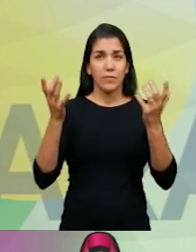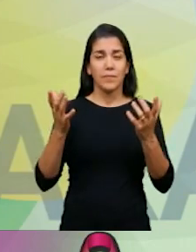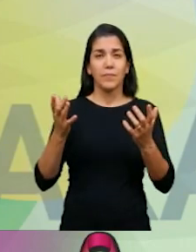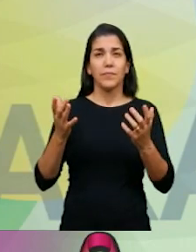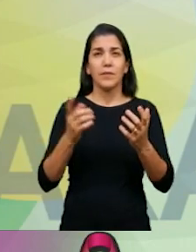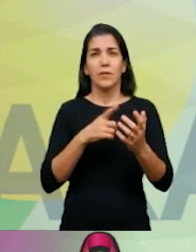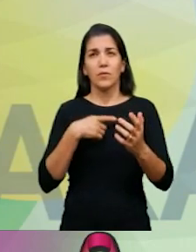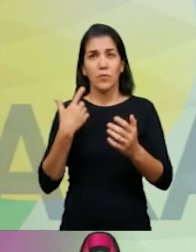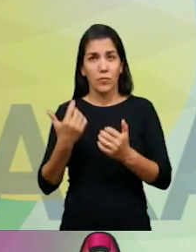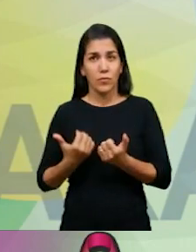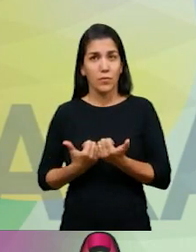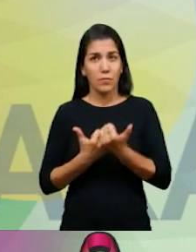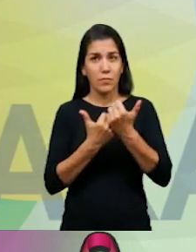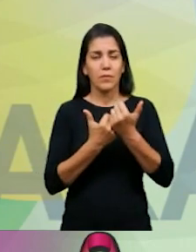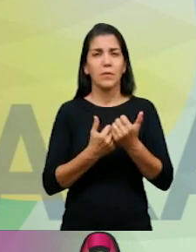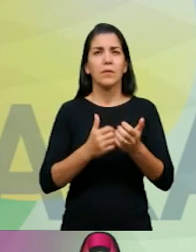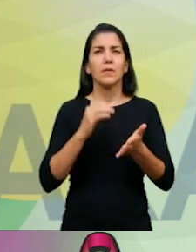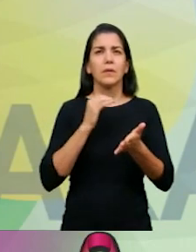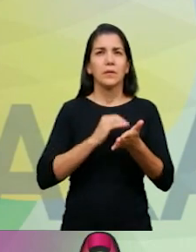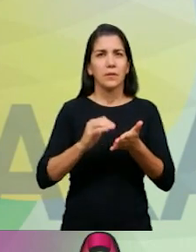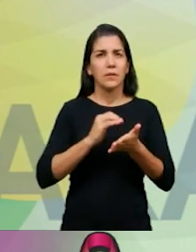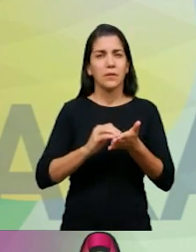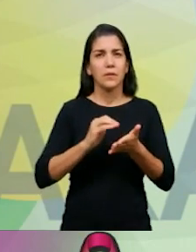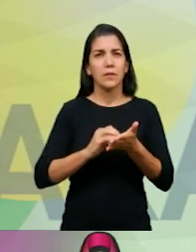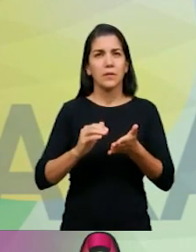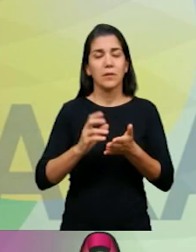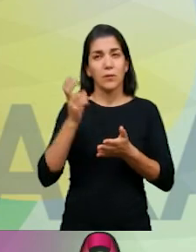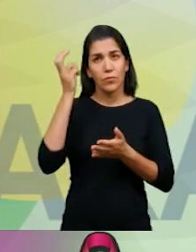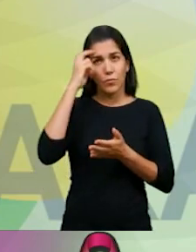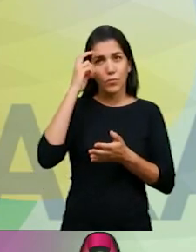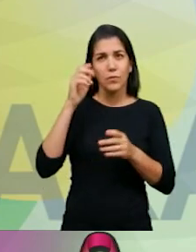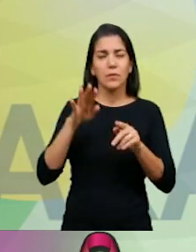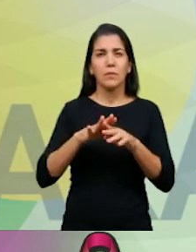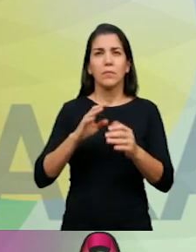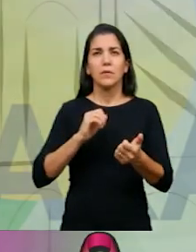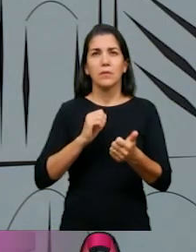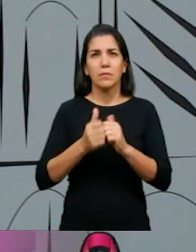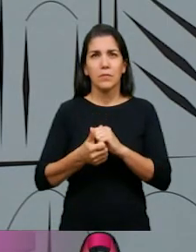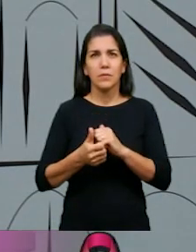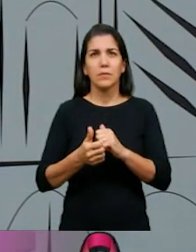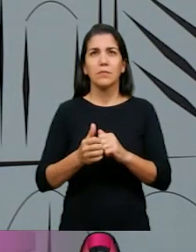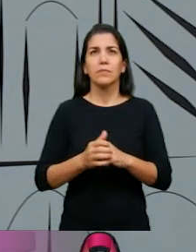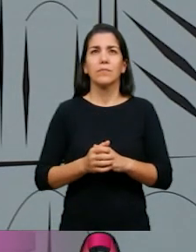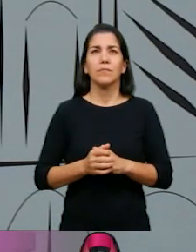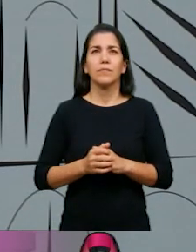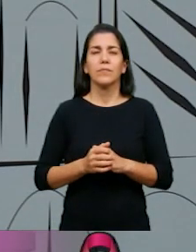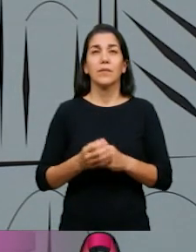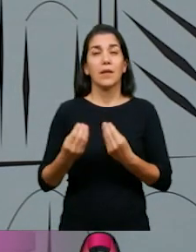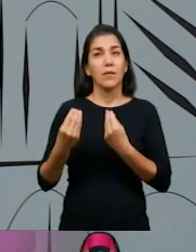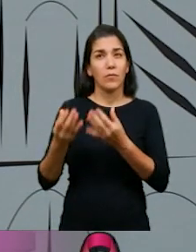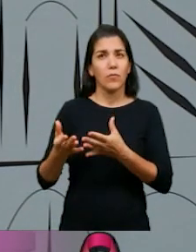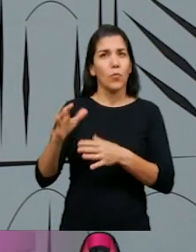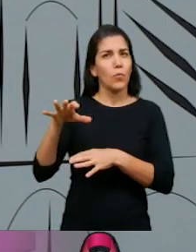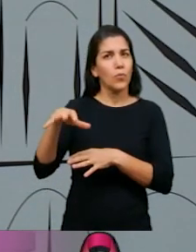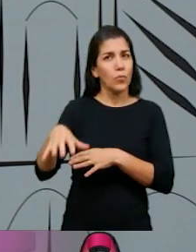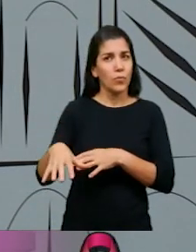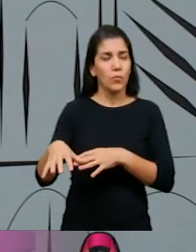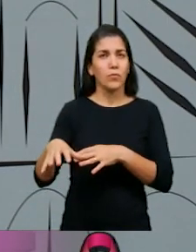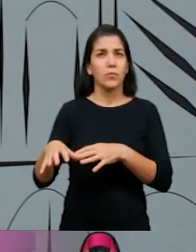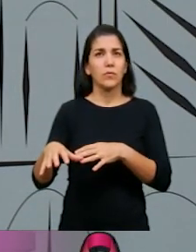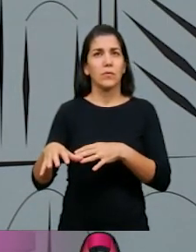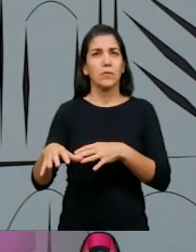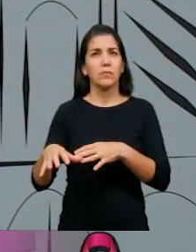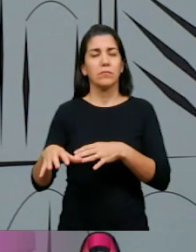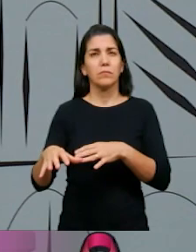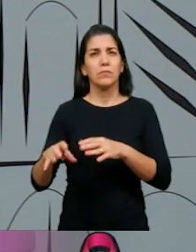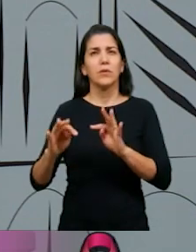mandato, da Secretaria de Cultura e da Secretaria de Esportes, que forneceram o local e a estrutura necessária para que